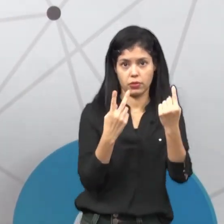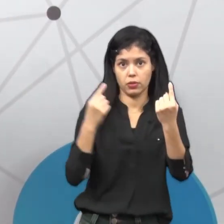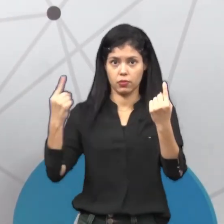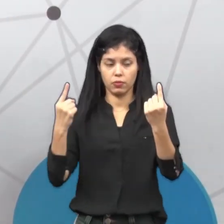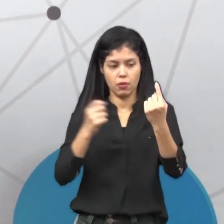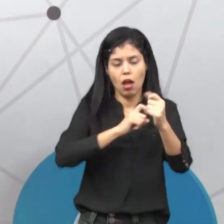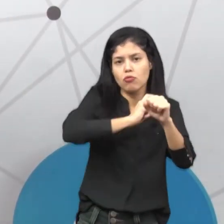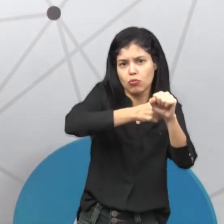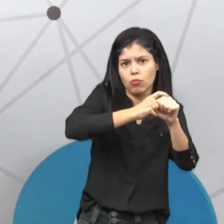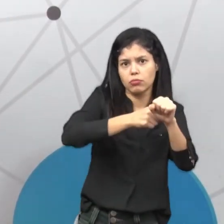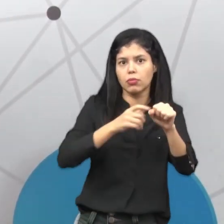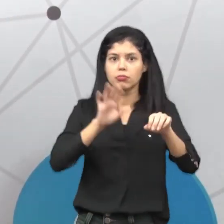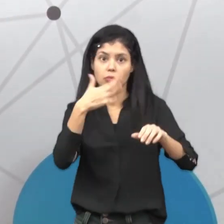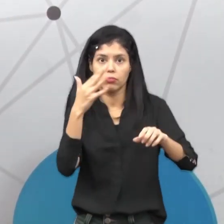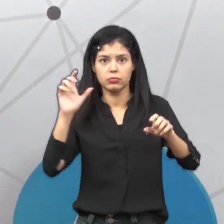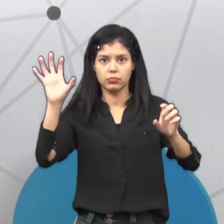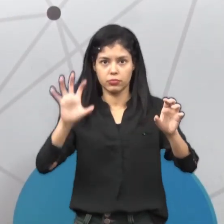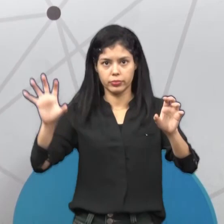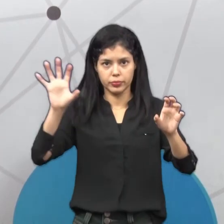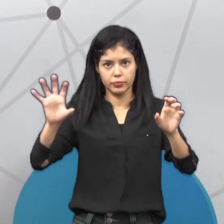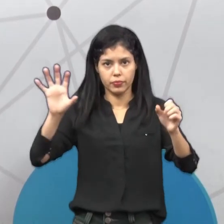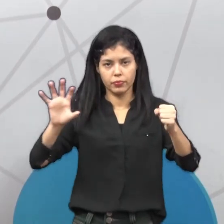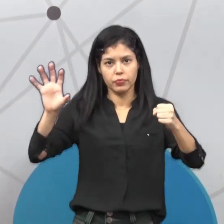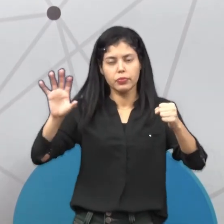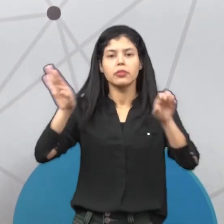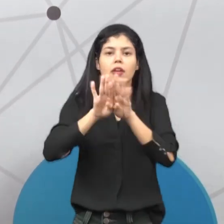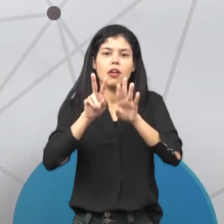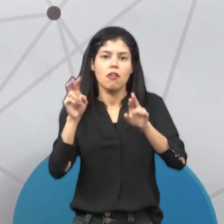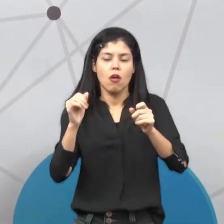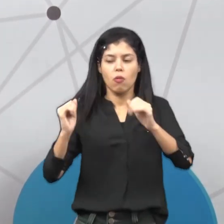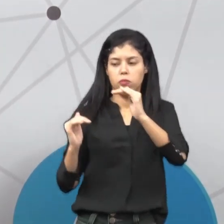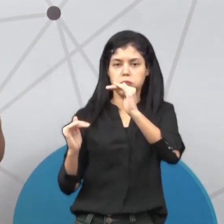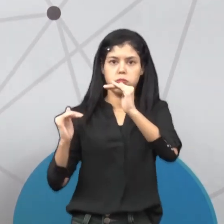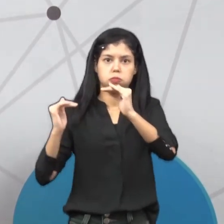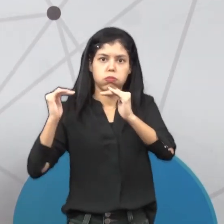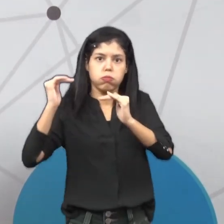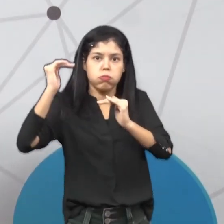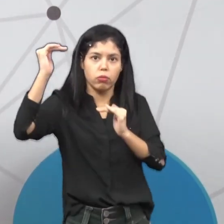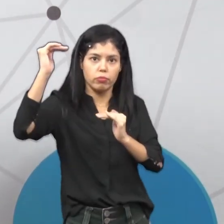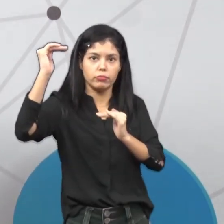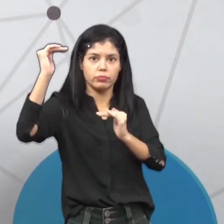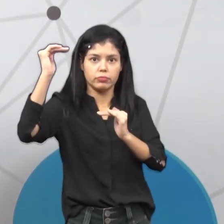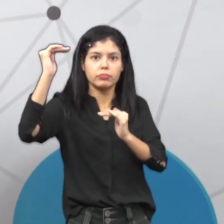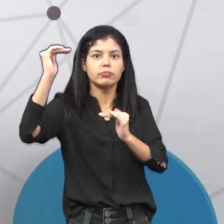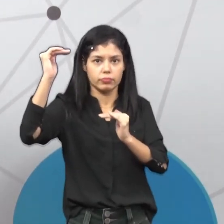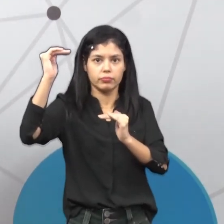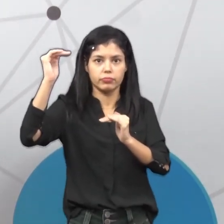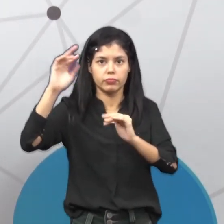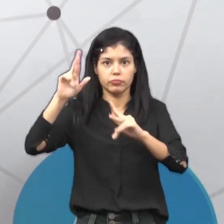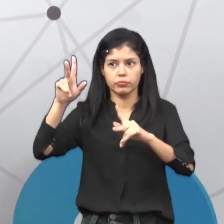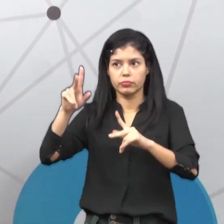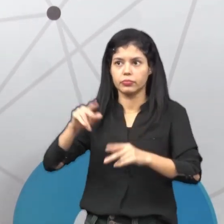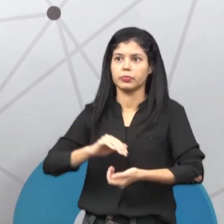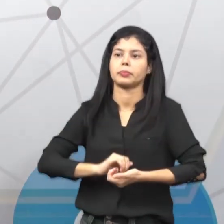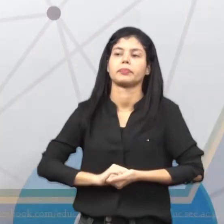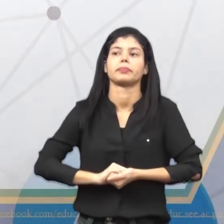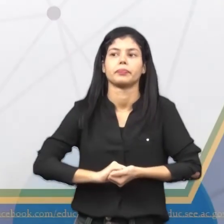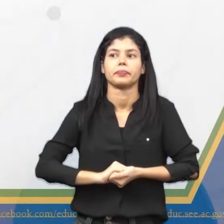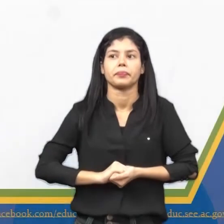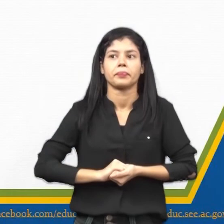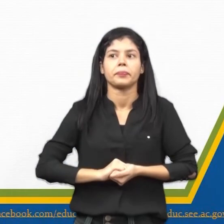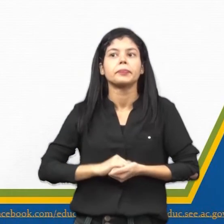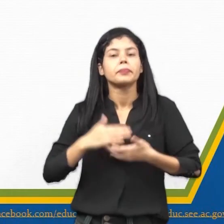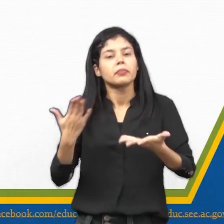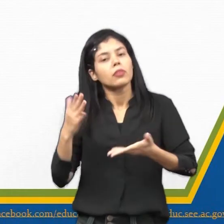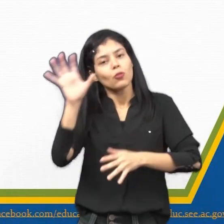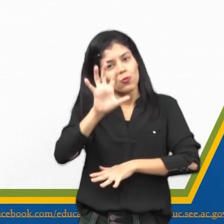e outra gasosa, o volume do gás ele vai ser muito maior do que o volume da substância sólida.